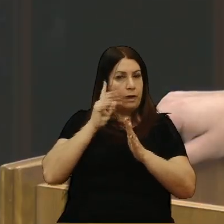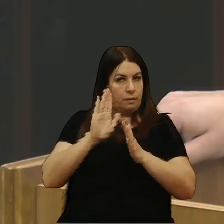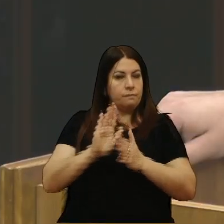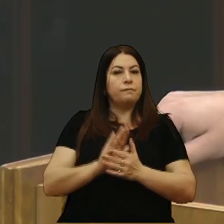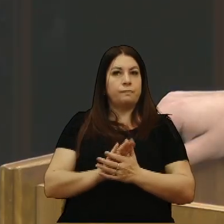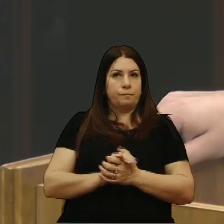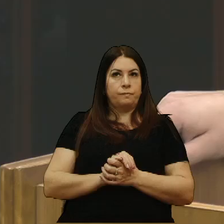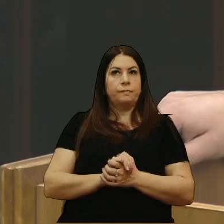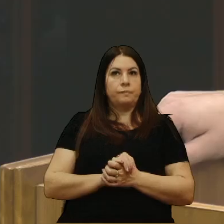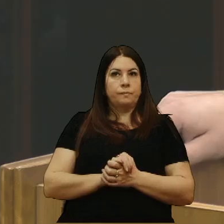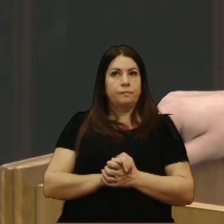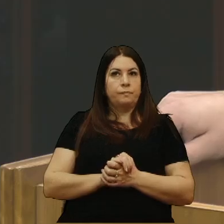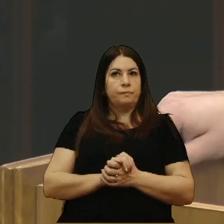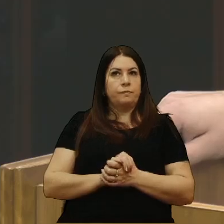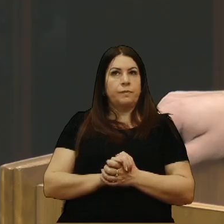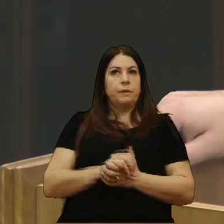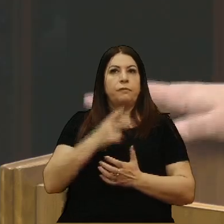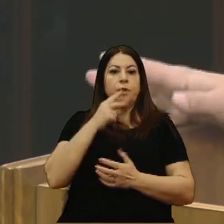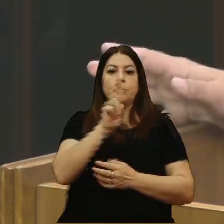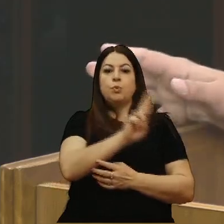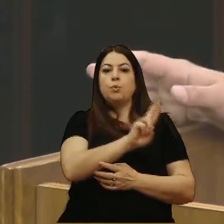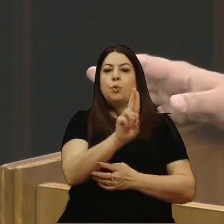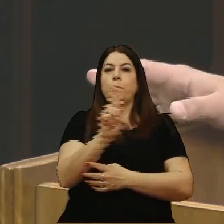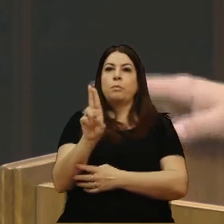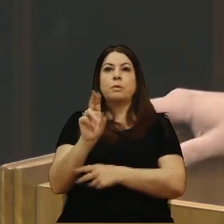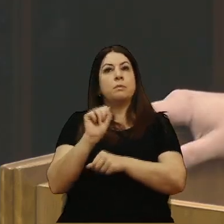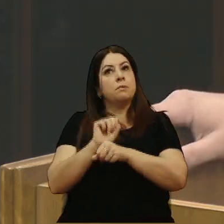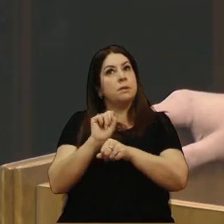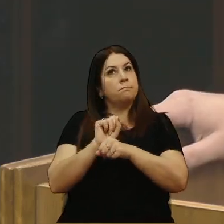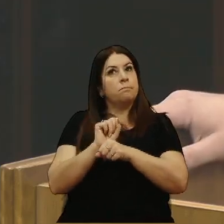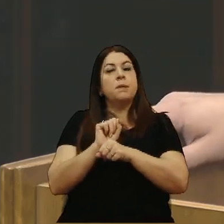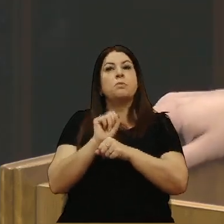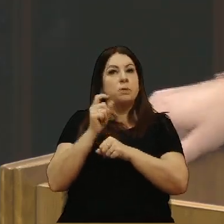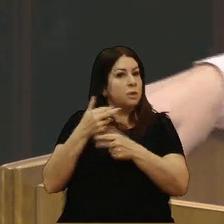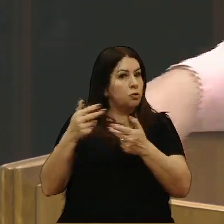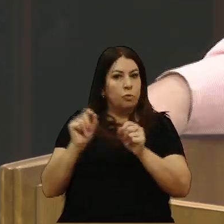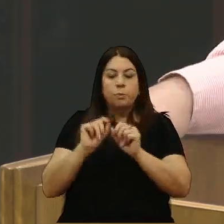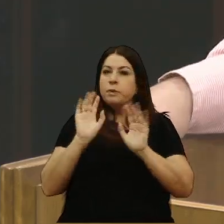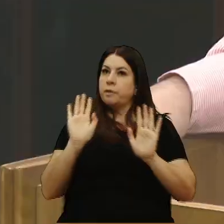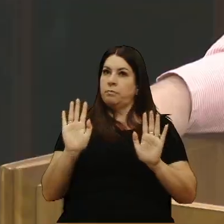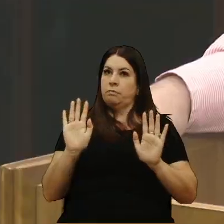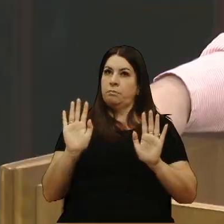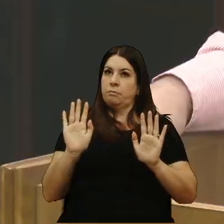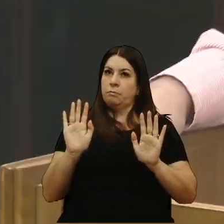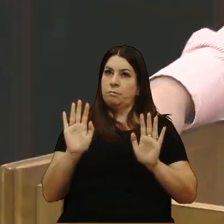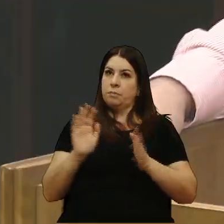manifestar dando nome, e espero que providências sejam tomadas.